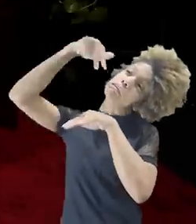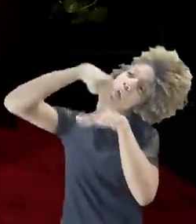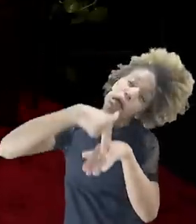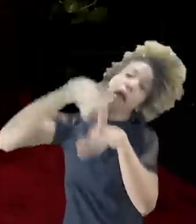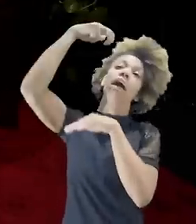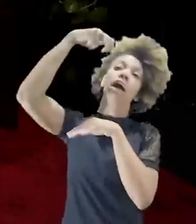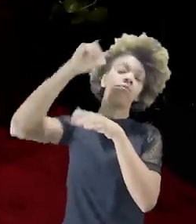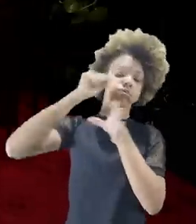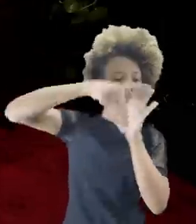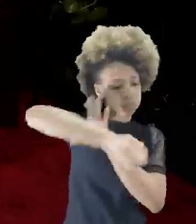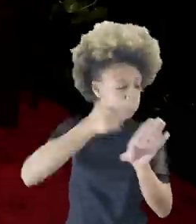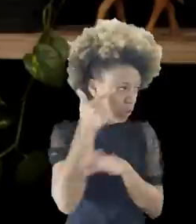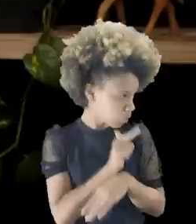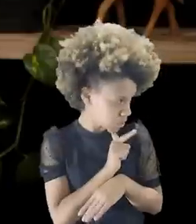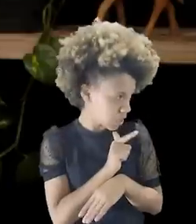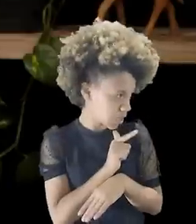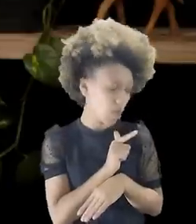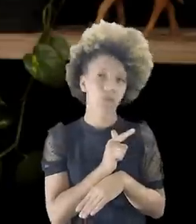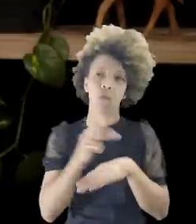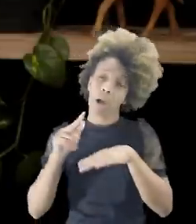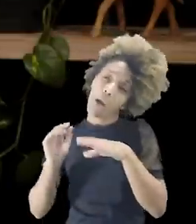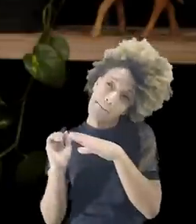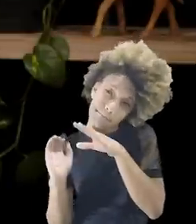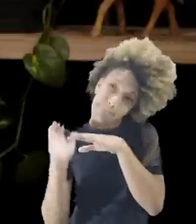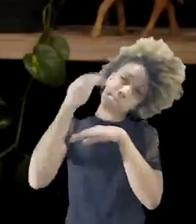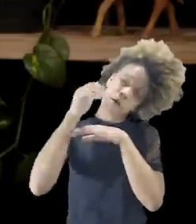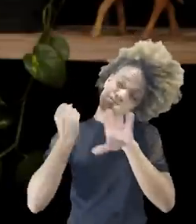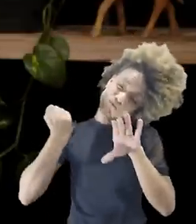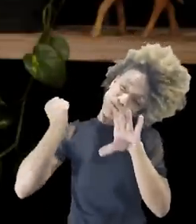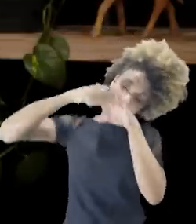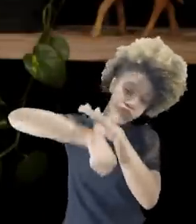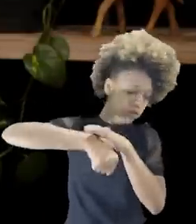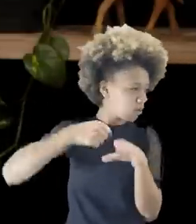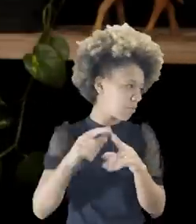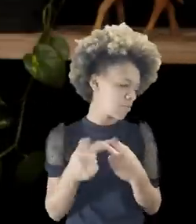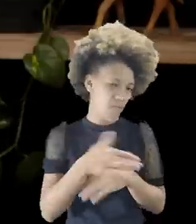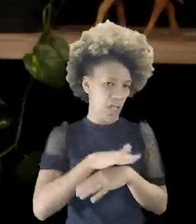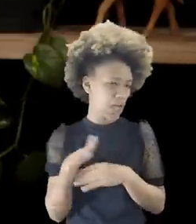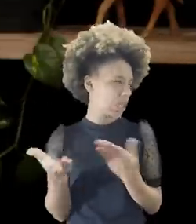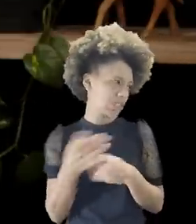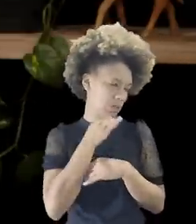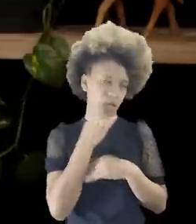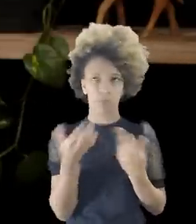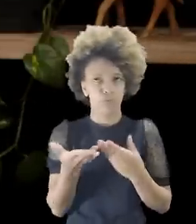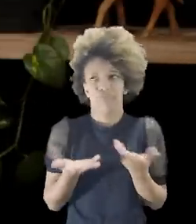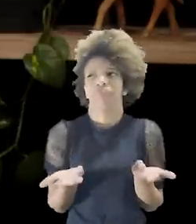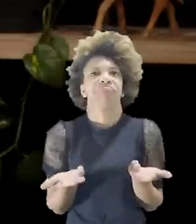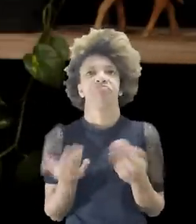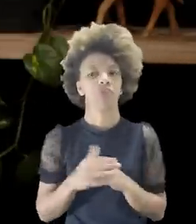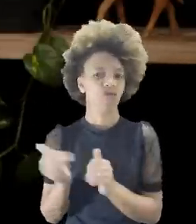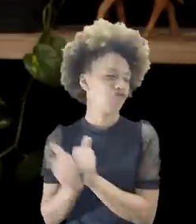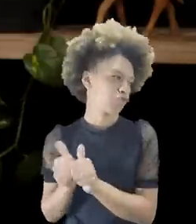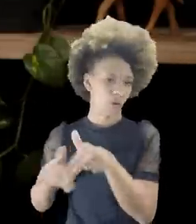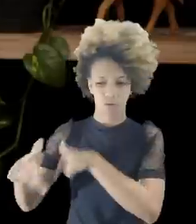performar porque jogar numa numa cesta digamos bota uma criança no